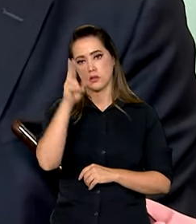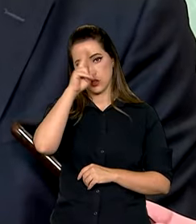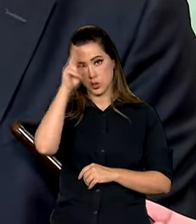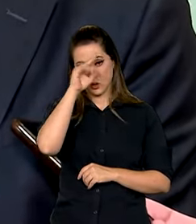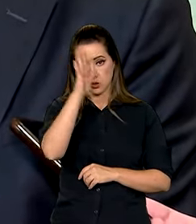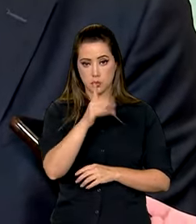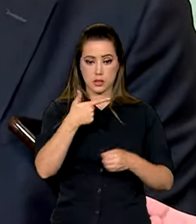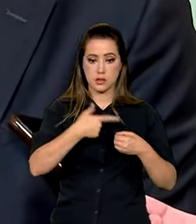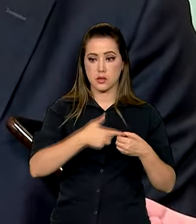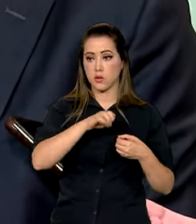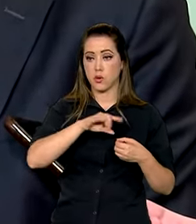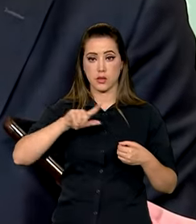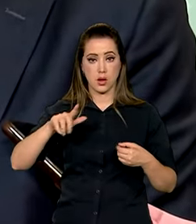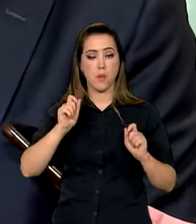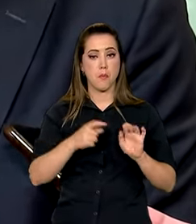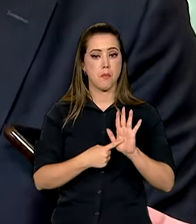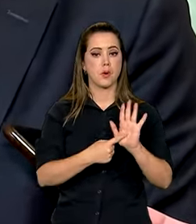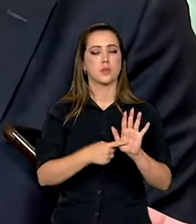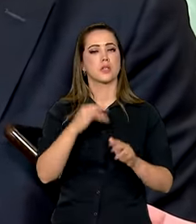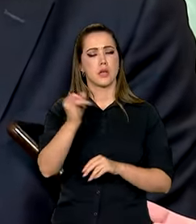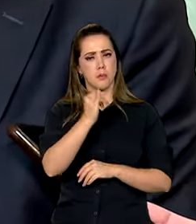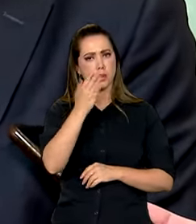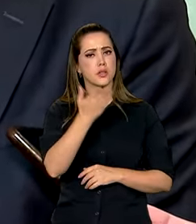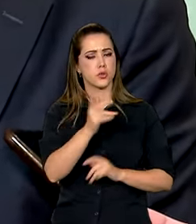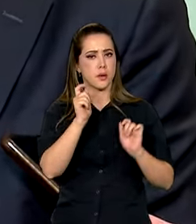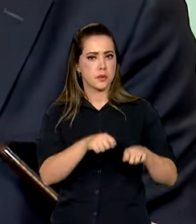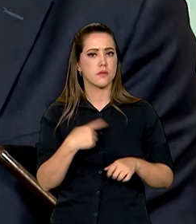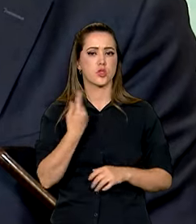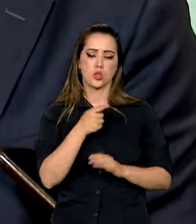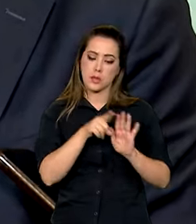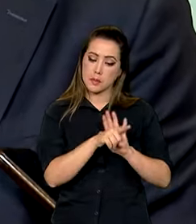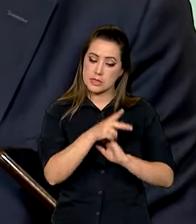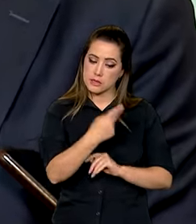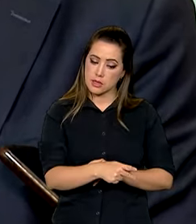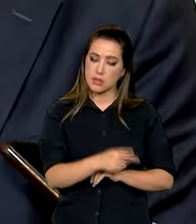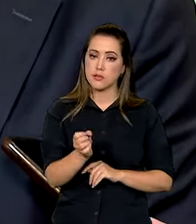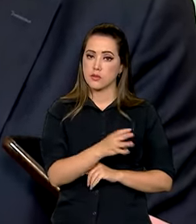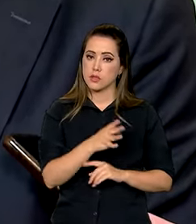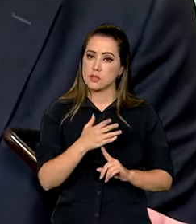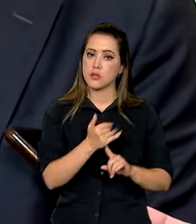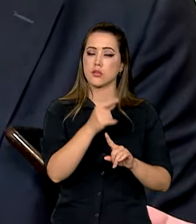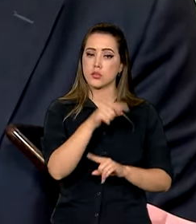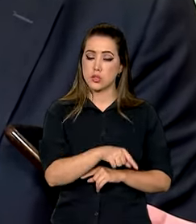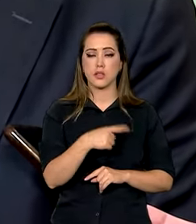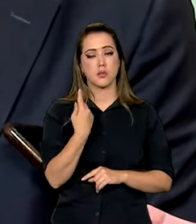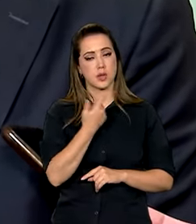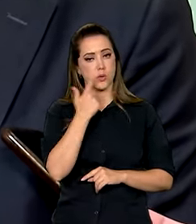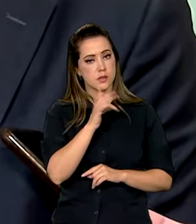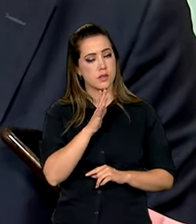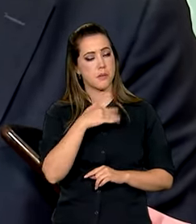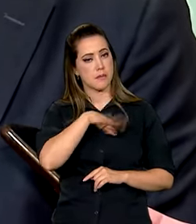com o etanol mostra que é possível. Nós queremos pesquisa aqui, inovação aqui, para poder produzir mais